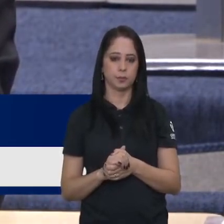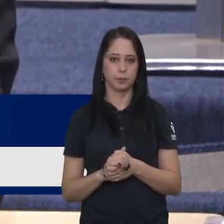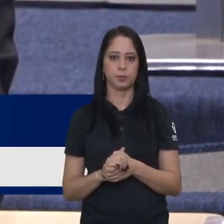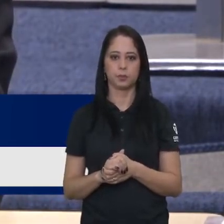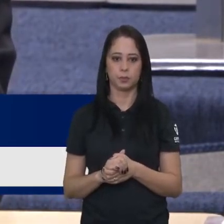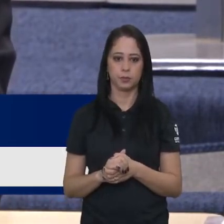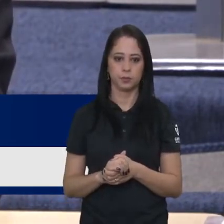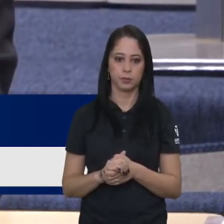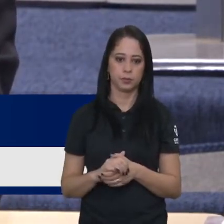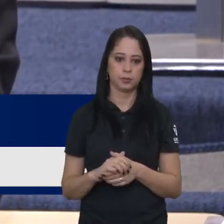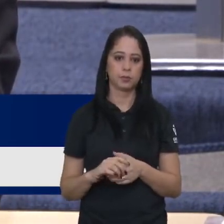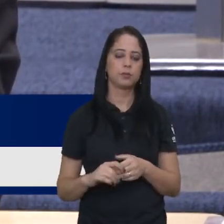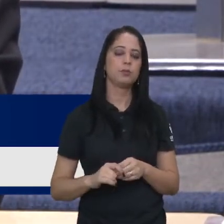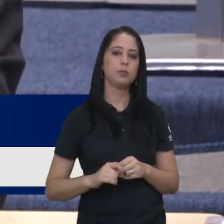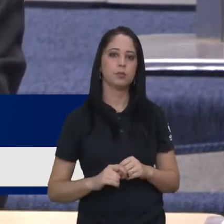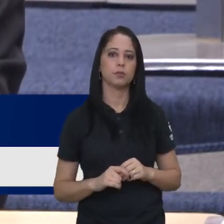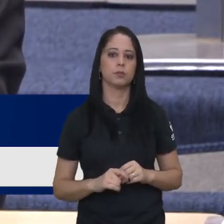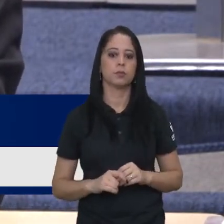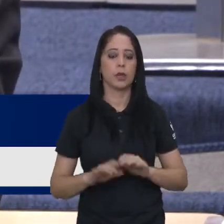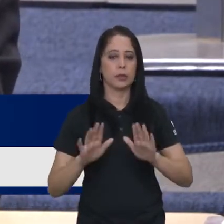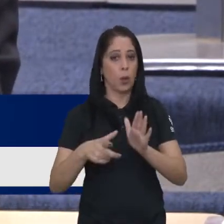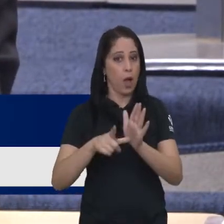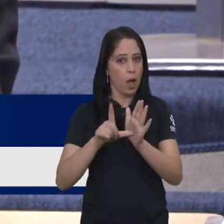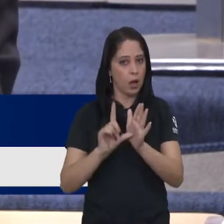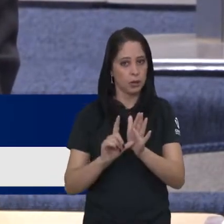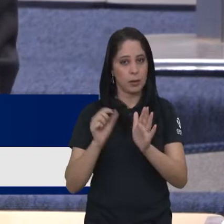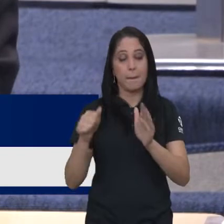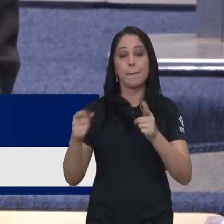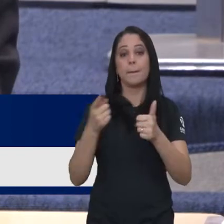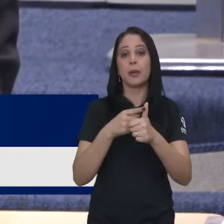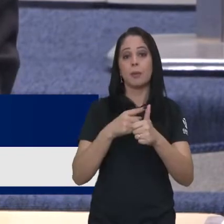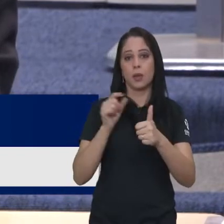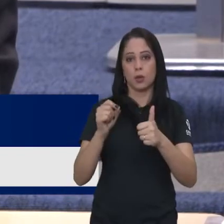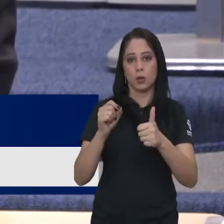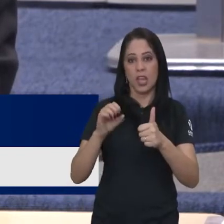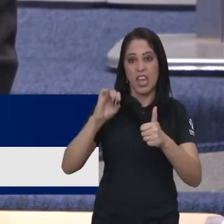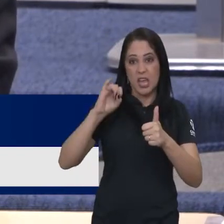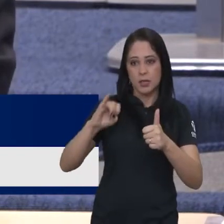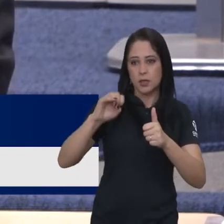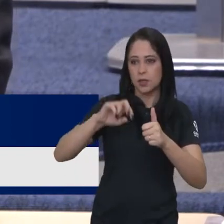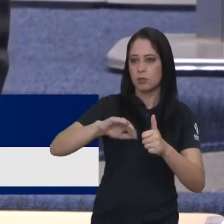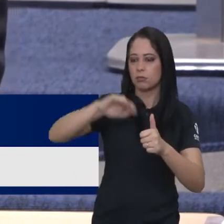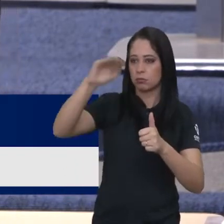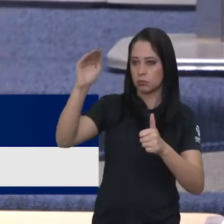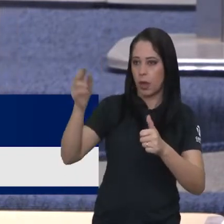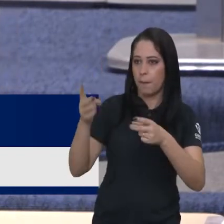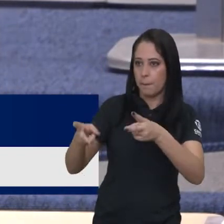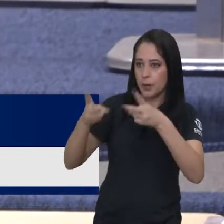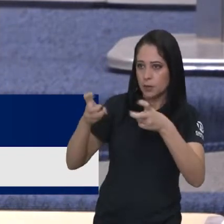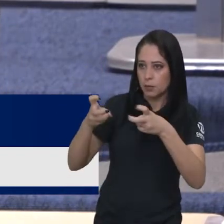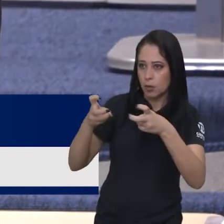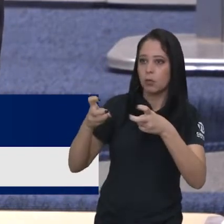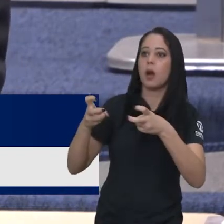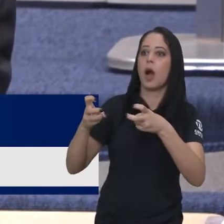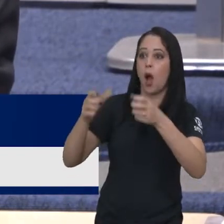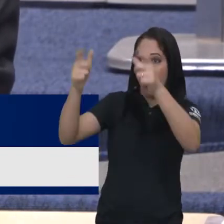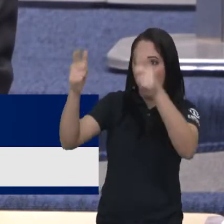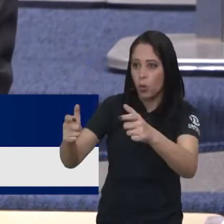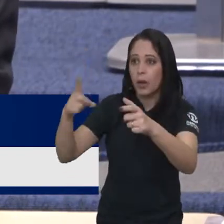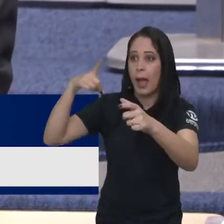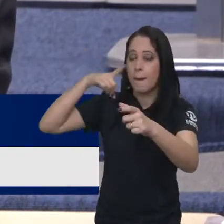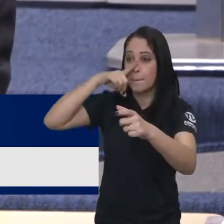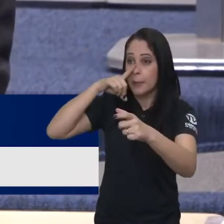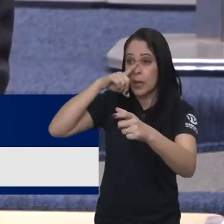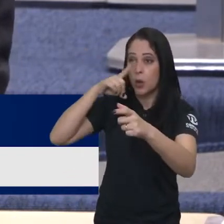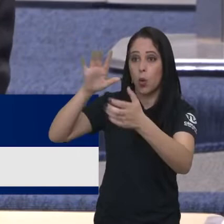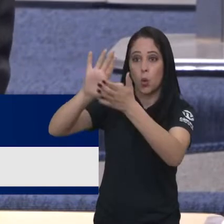caminho, de antes da remoção, primeira coisa, se há risco iminente, alguém disse que tem risco iminente, então